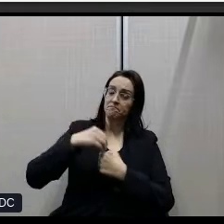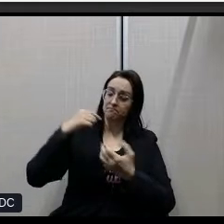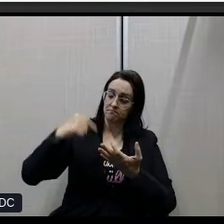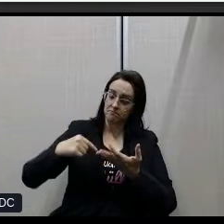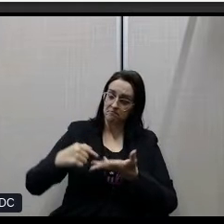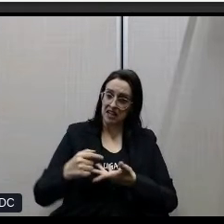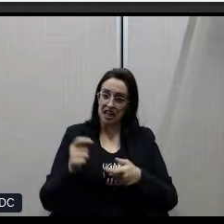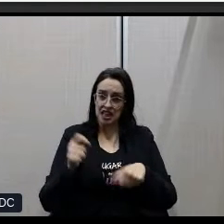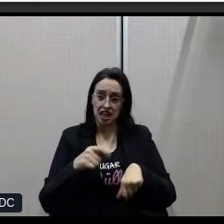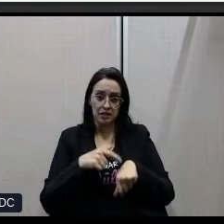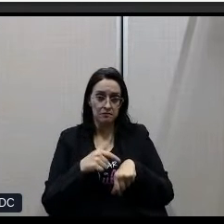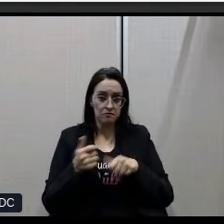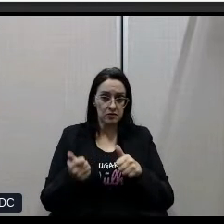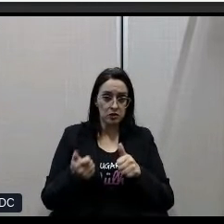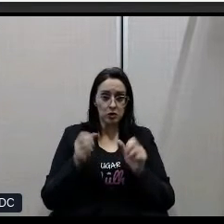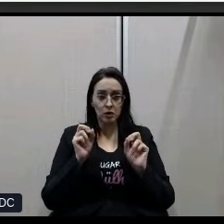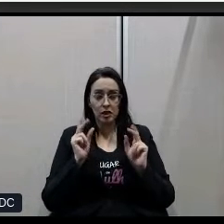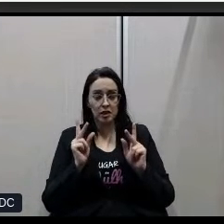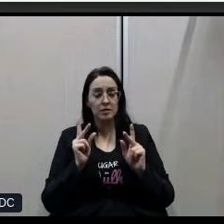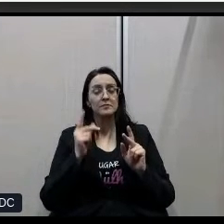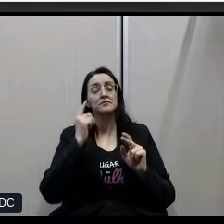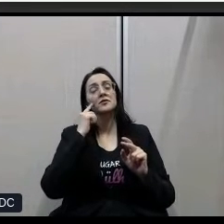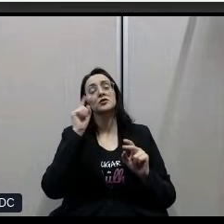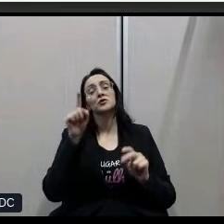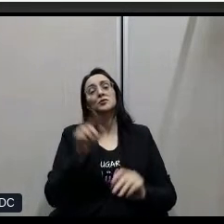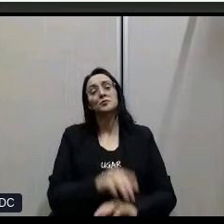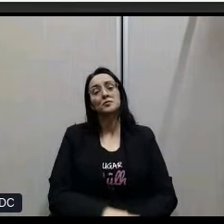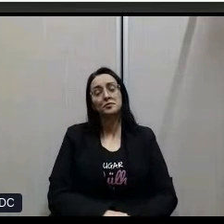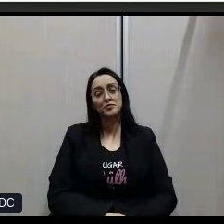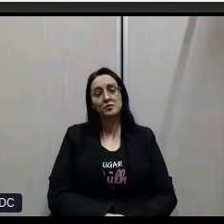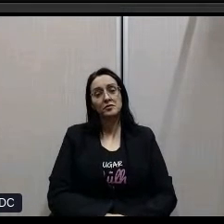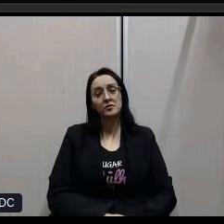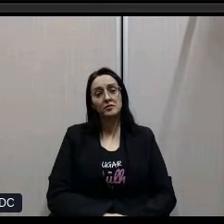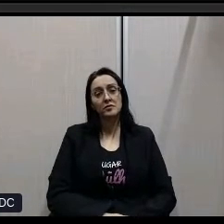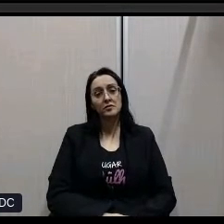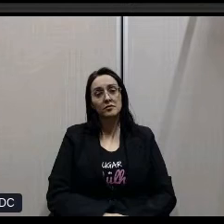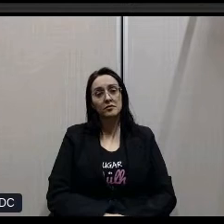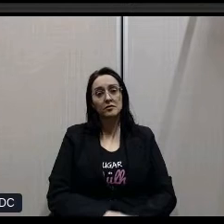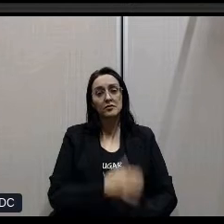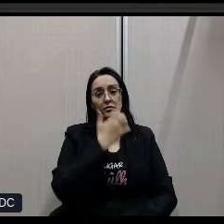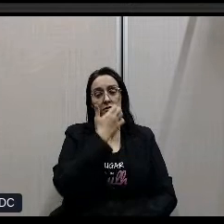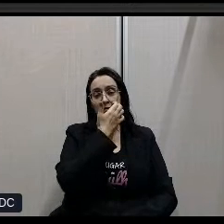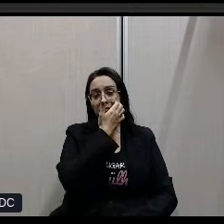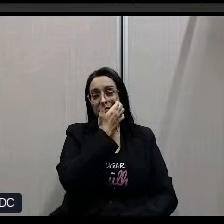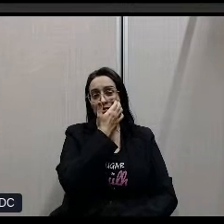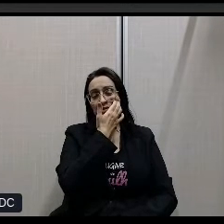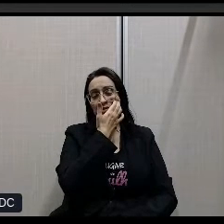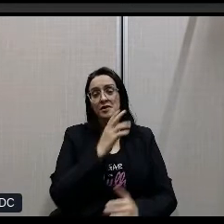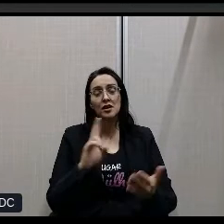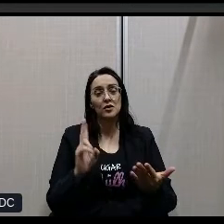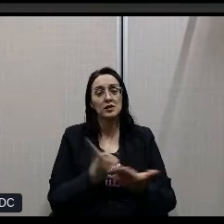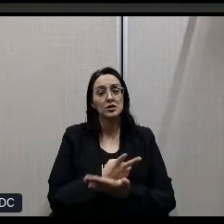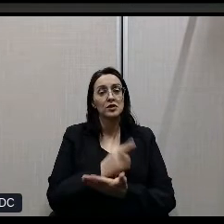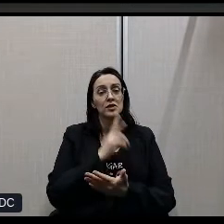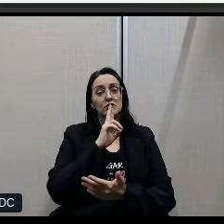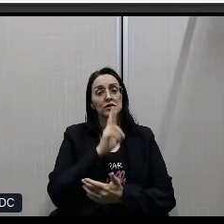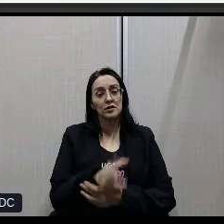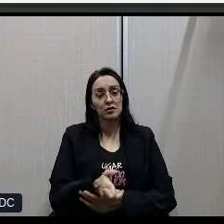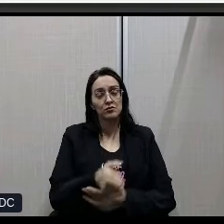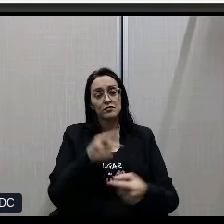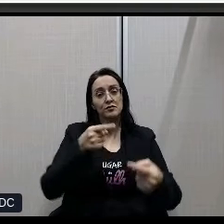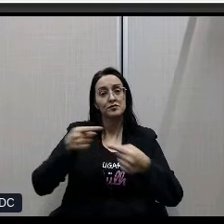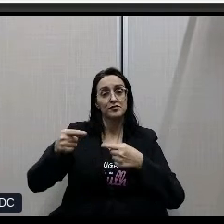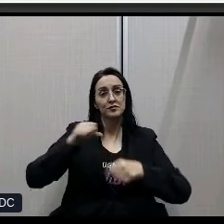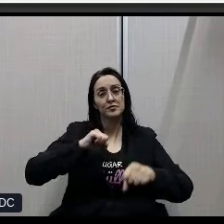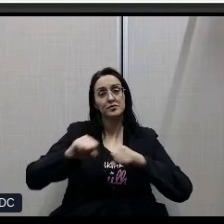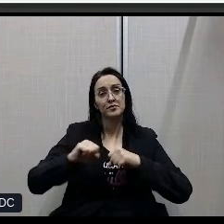Será que está batendo? É mais ou menos essa a ideia. E aí, o que gerou aí de resultado e discussão nesse